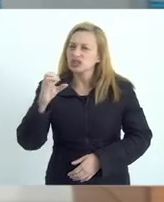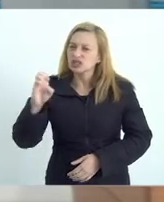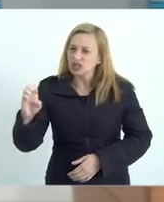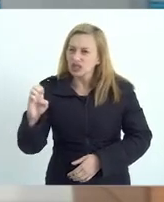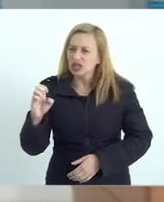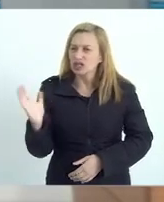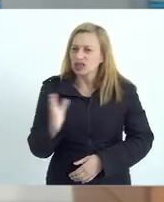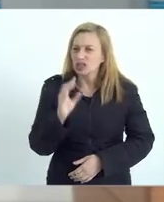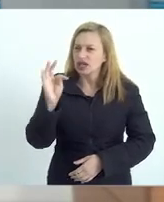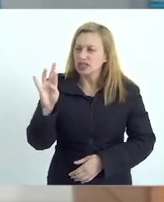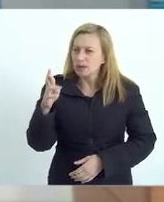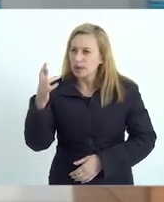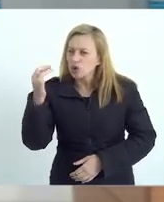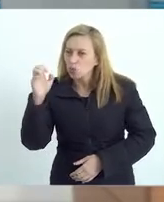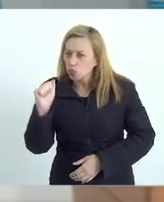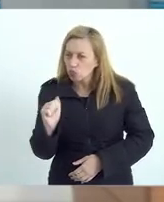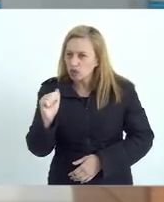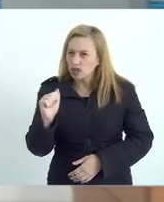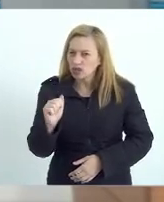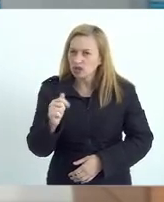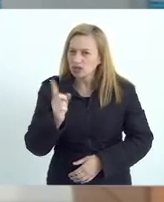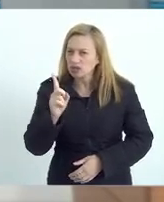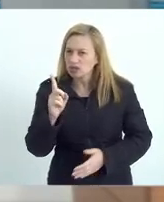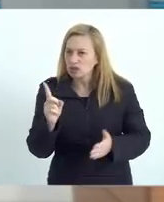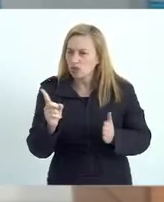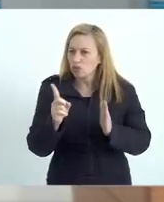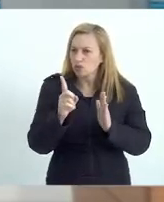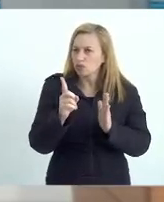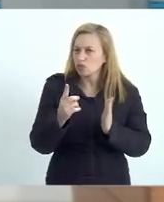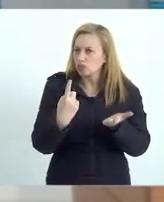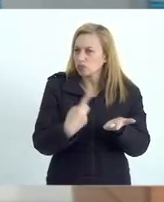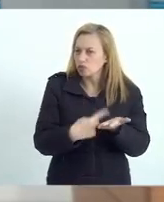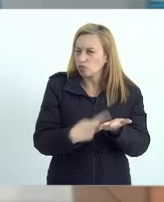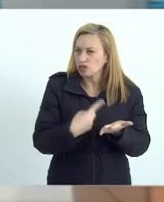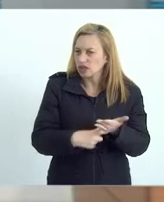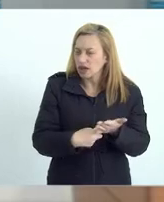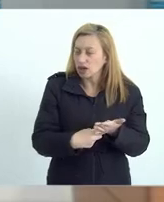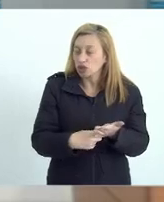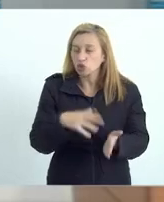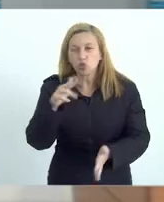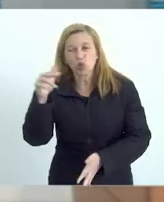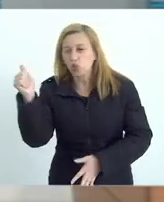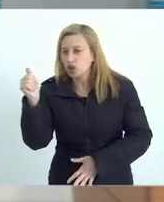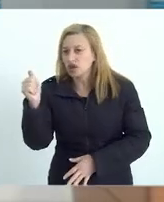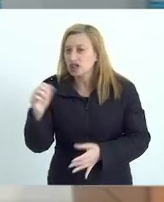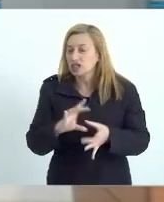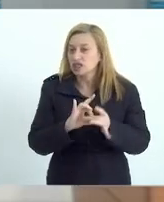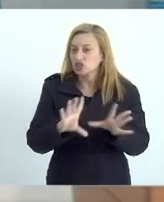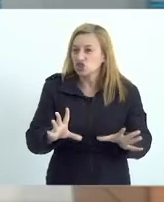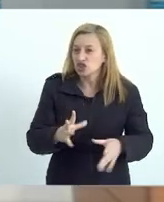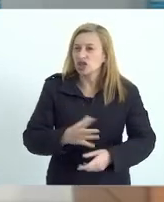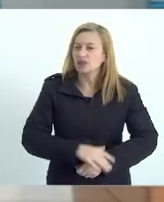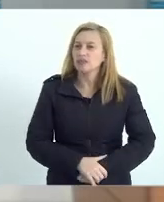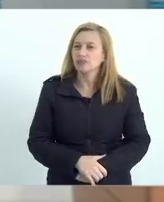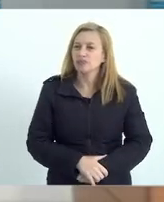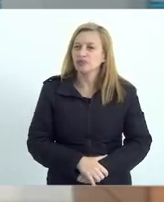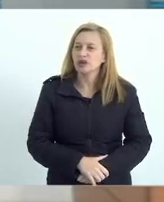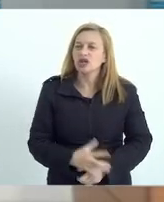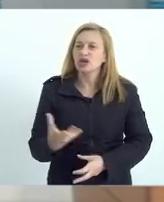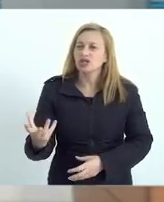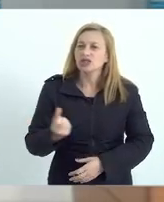sem Marcar agenda e Jamais Jamais deixei de receber